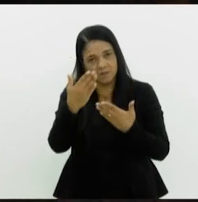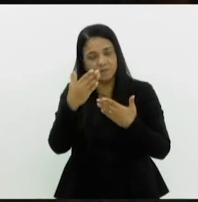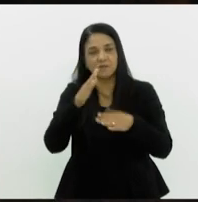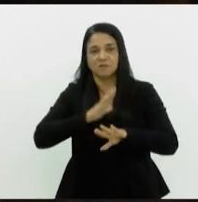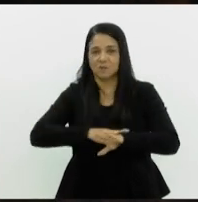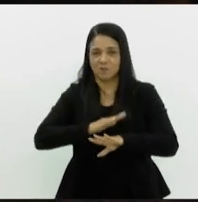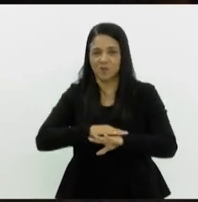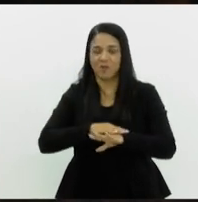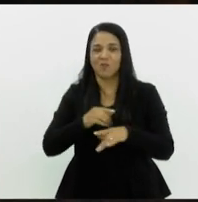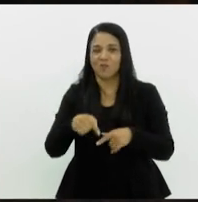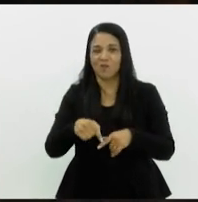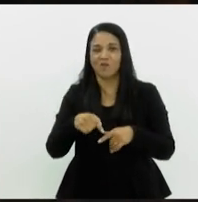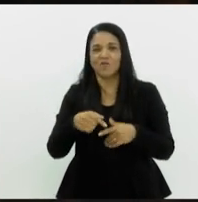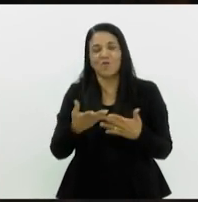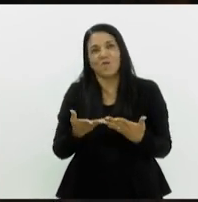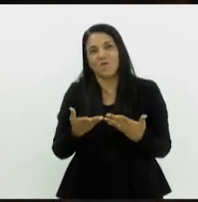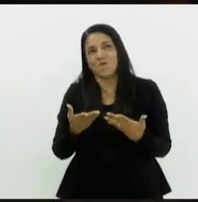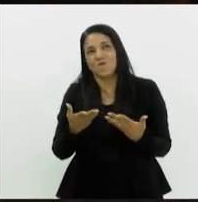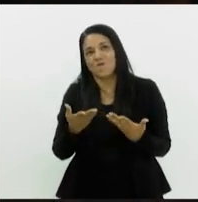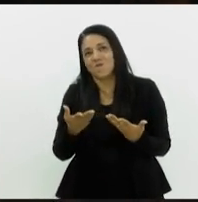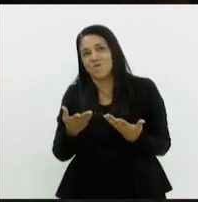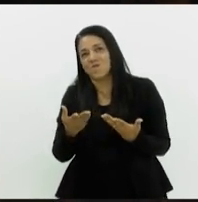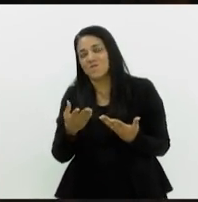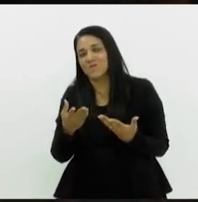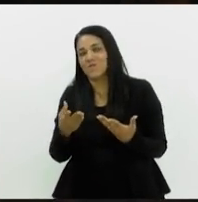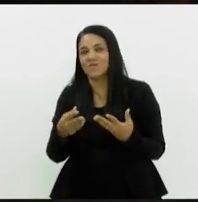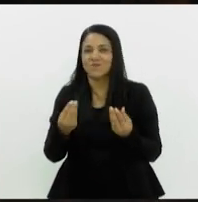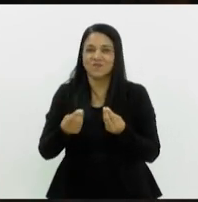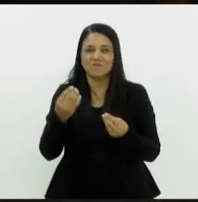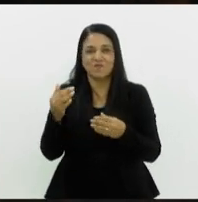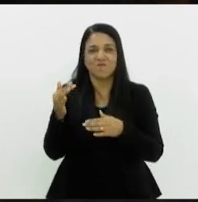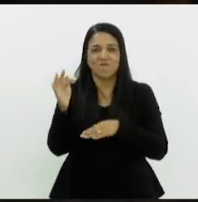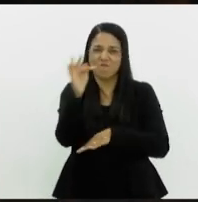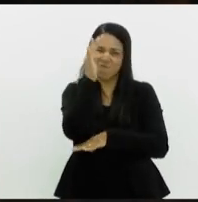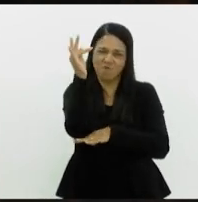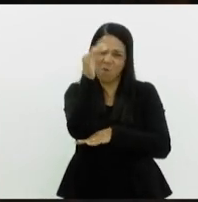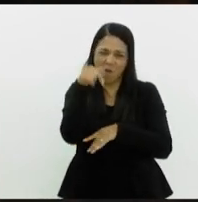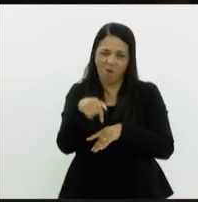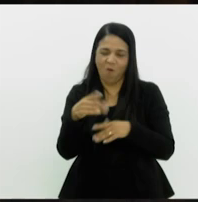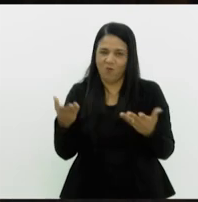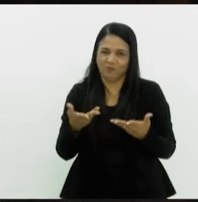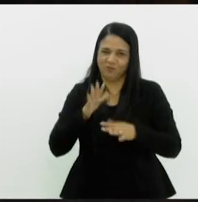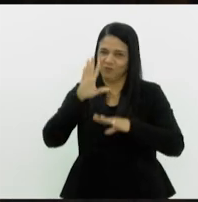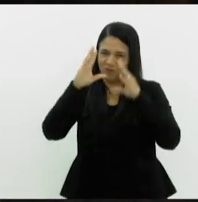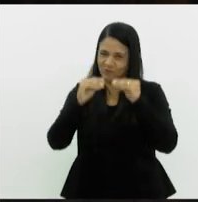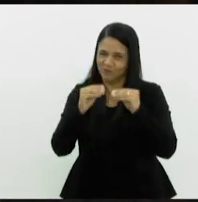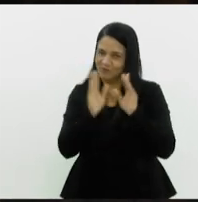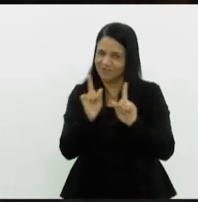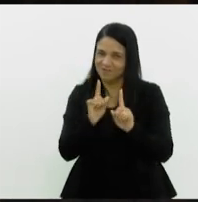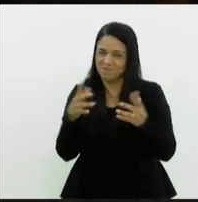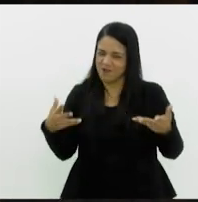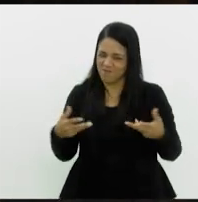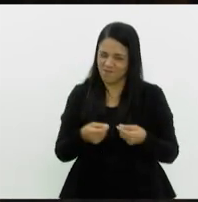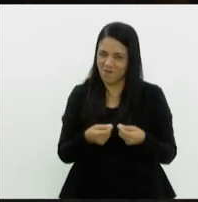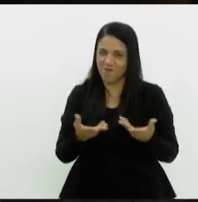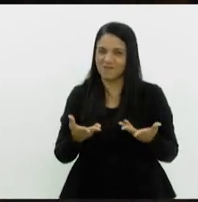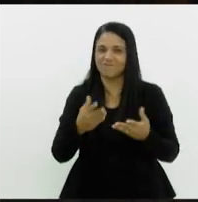quebrar um pouquinho aqui o protocolo para não ficar tão formal a nossa noite maravilhosa. E aí eu